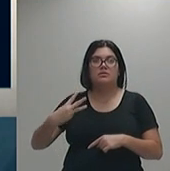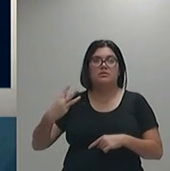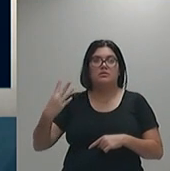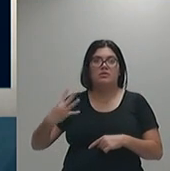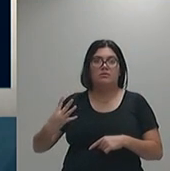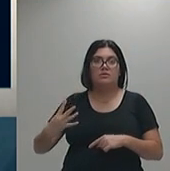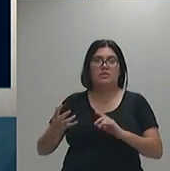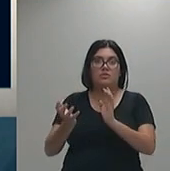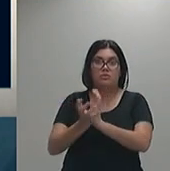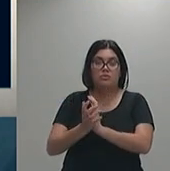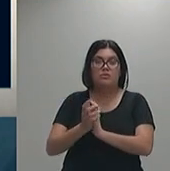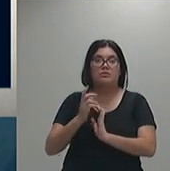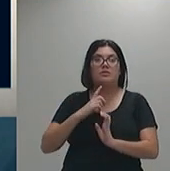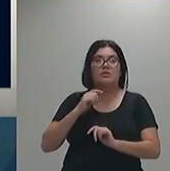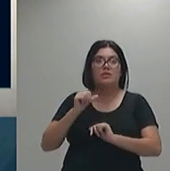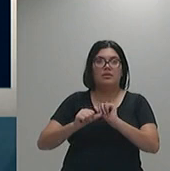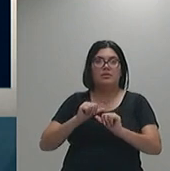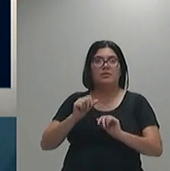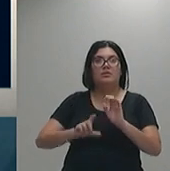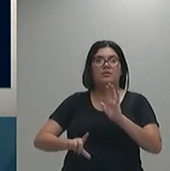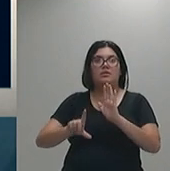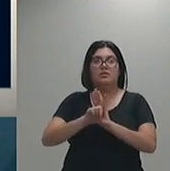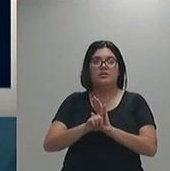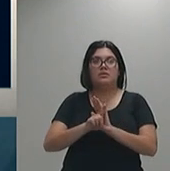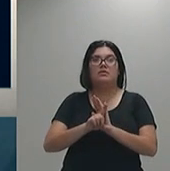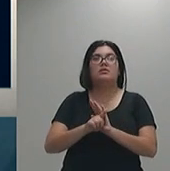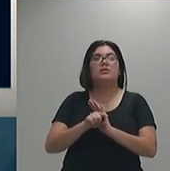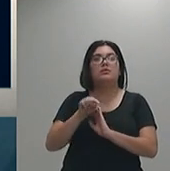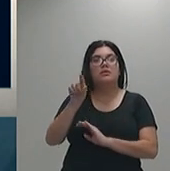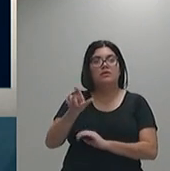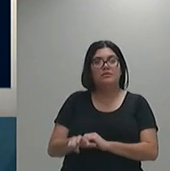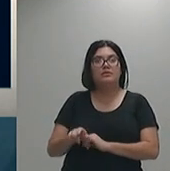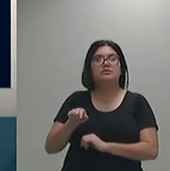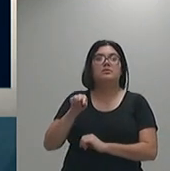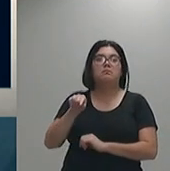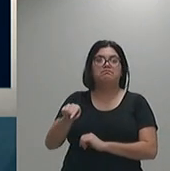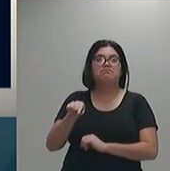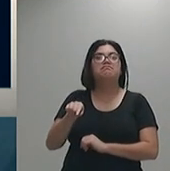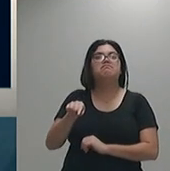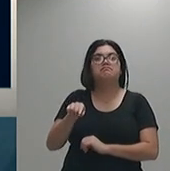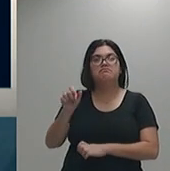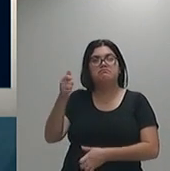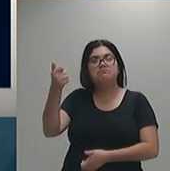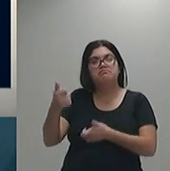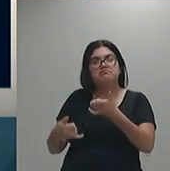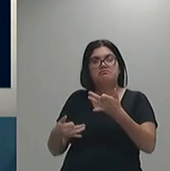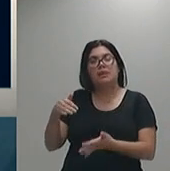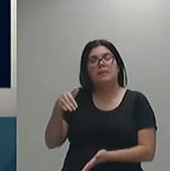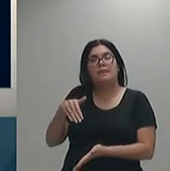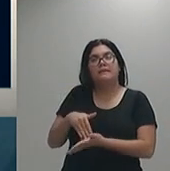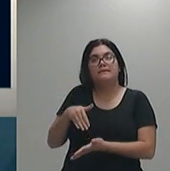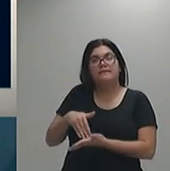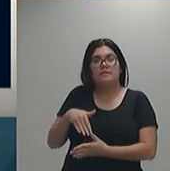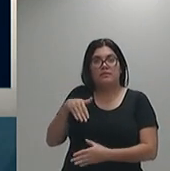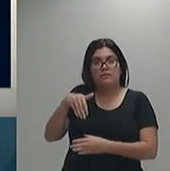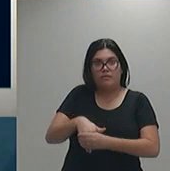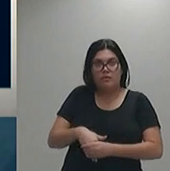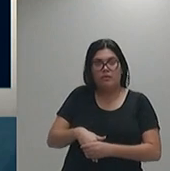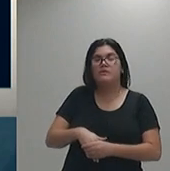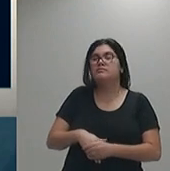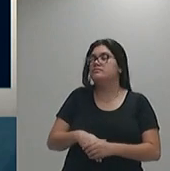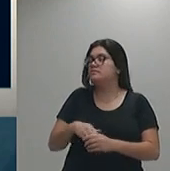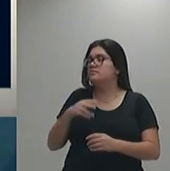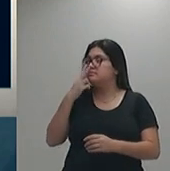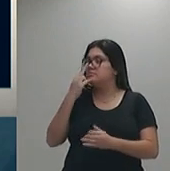alteração Legislativa que vossa excelência bem cita no final do seu voto de modo que parece que a